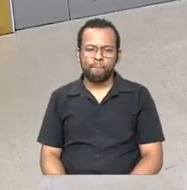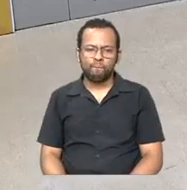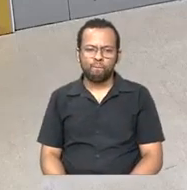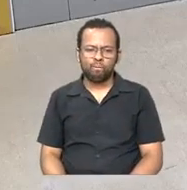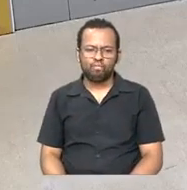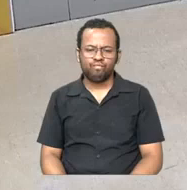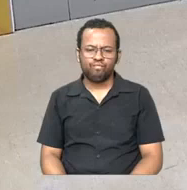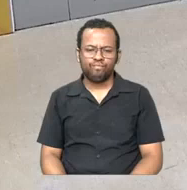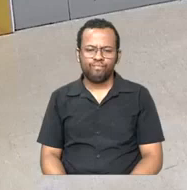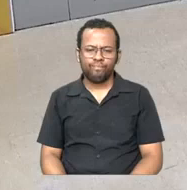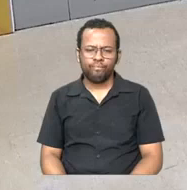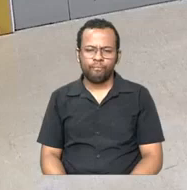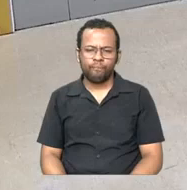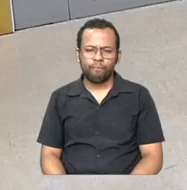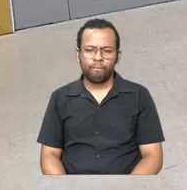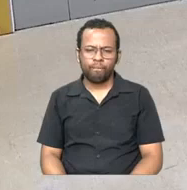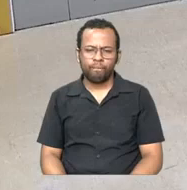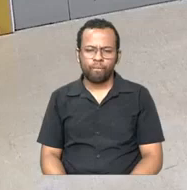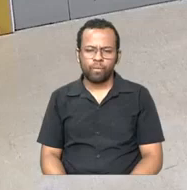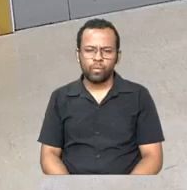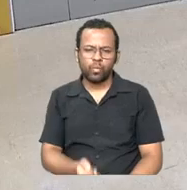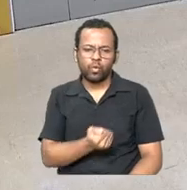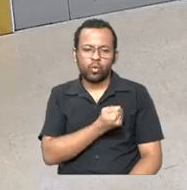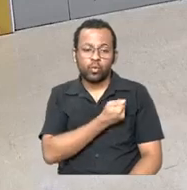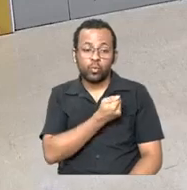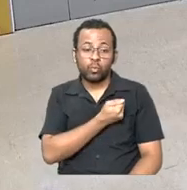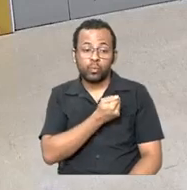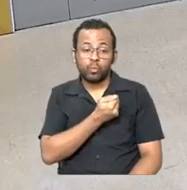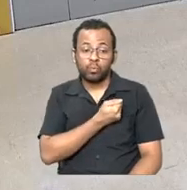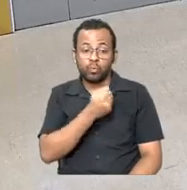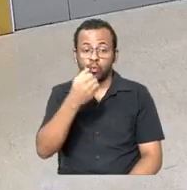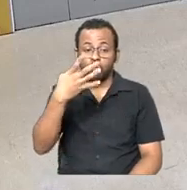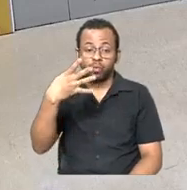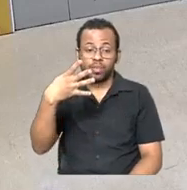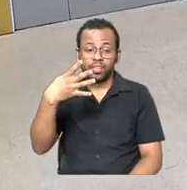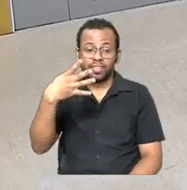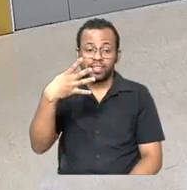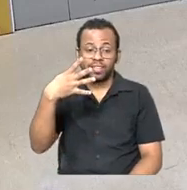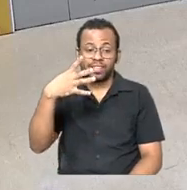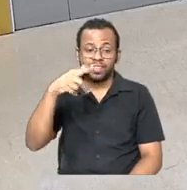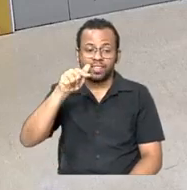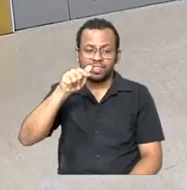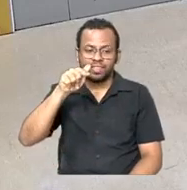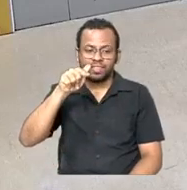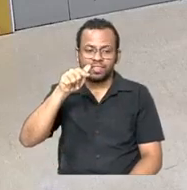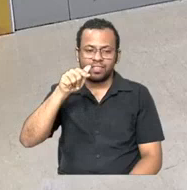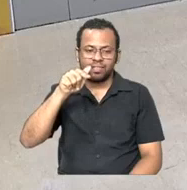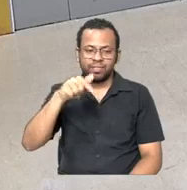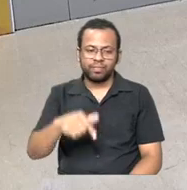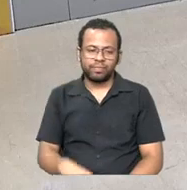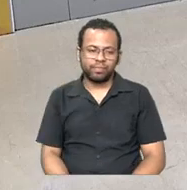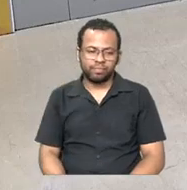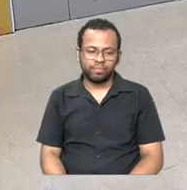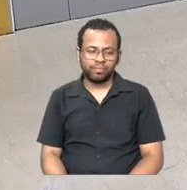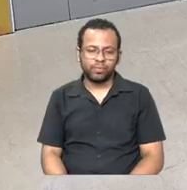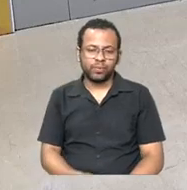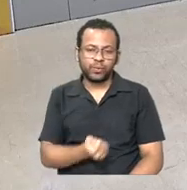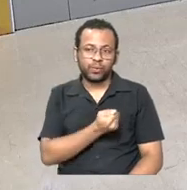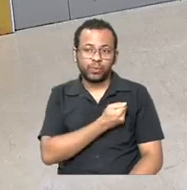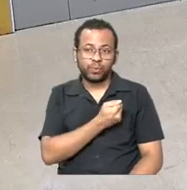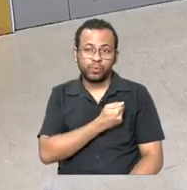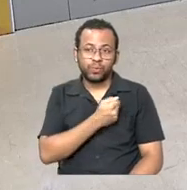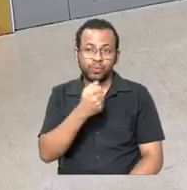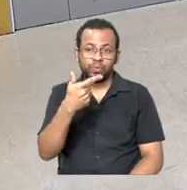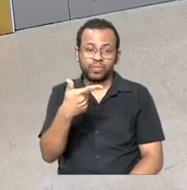vamos que o 47 saiu agora 47 eu 26